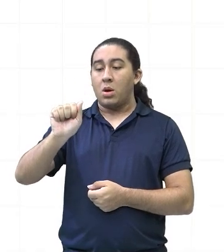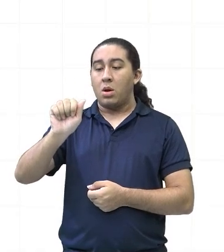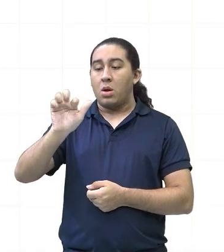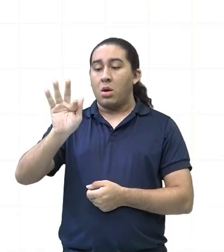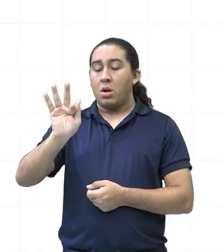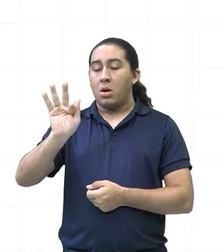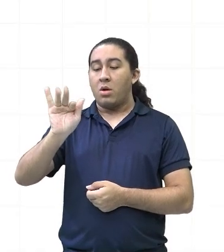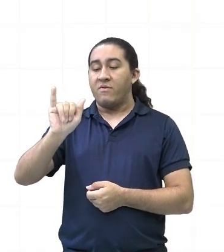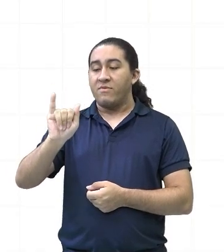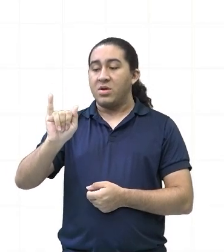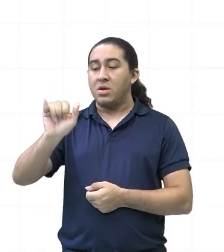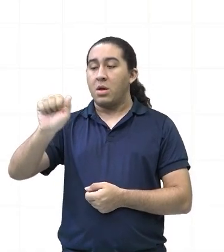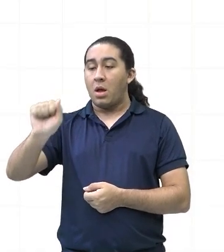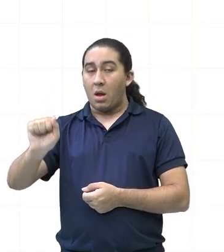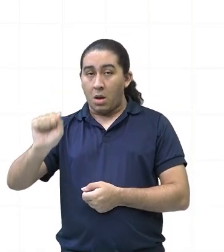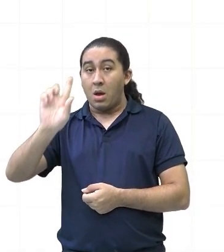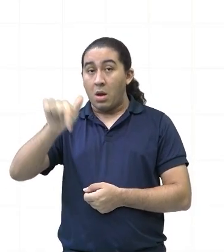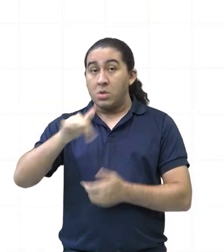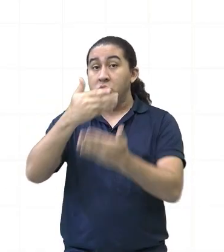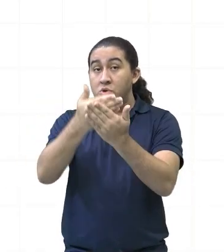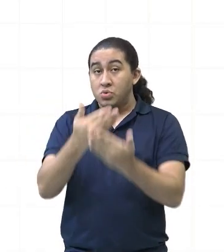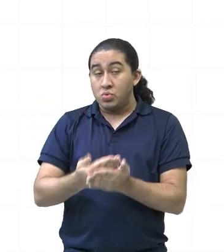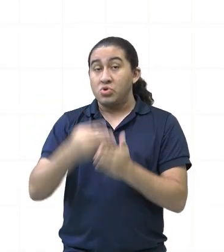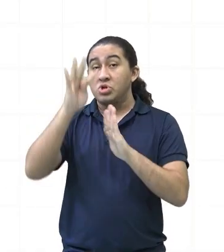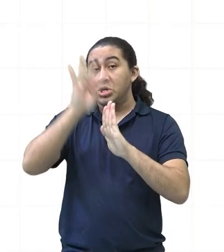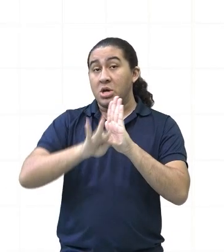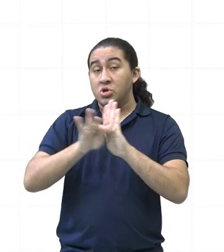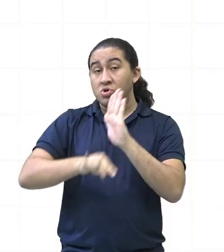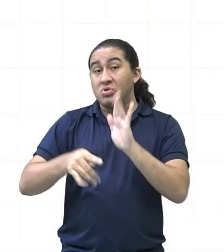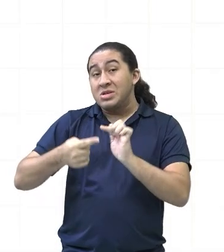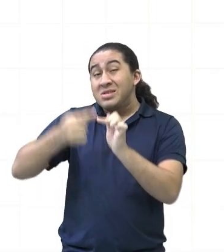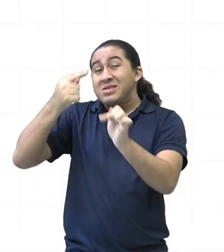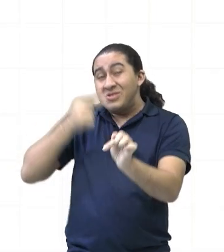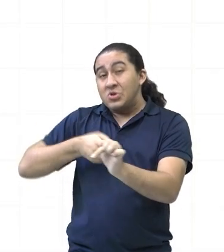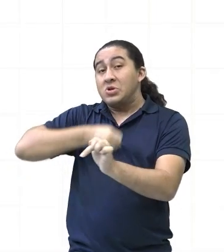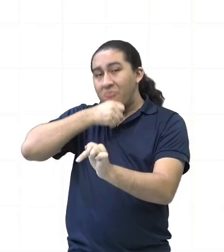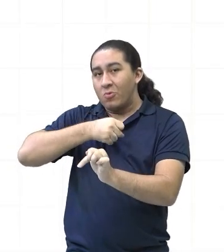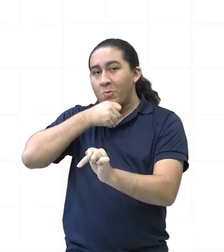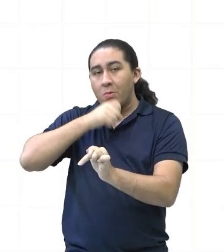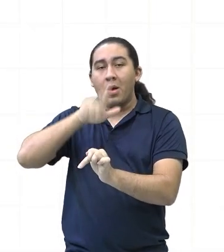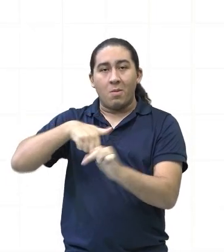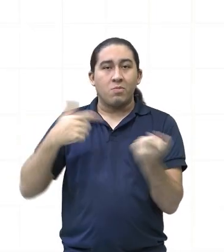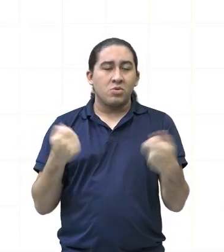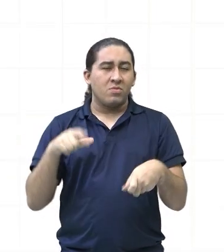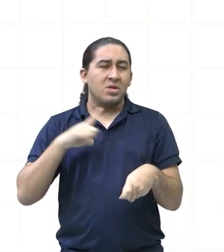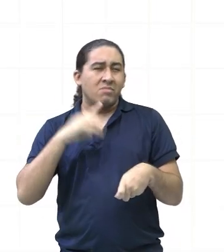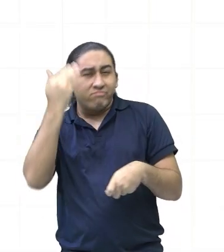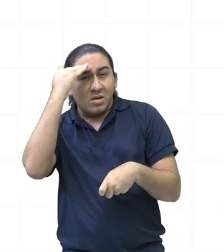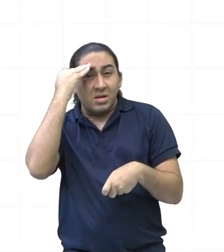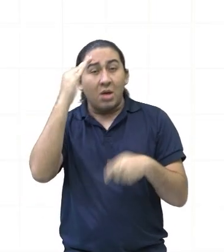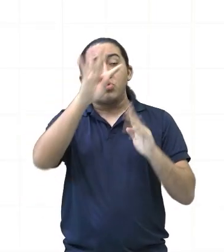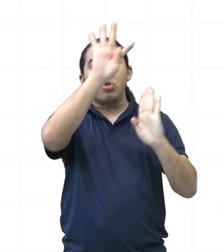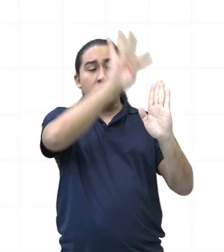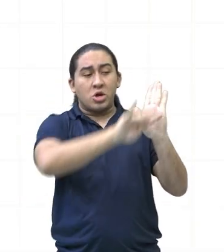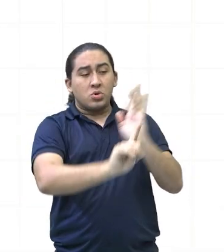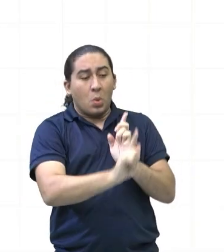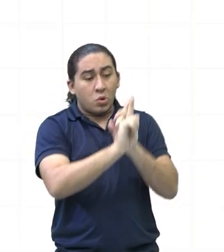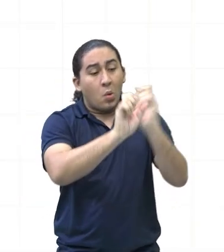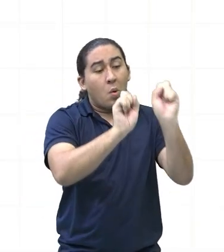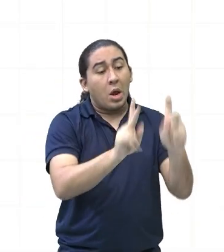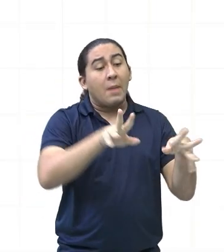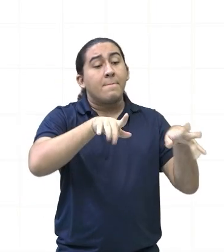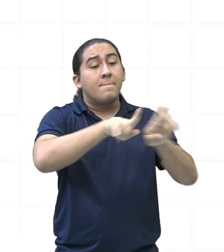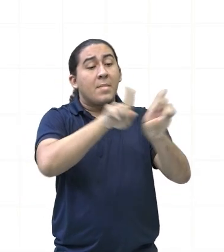de textos manuscritos antigos, tá? Que é exatamente aí a que século pertence, como é que foi feita